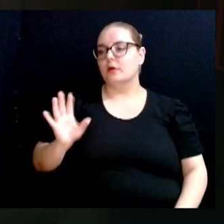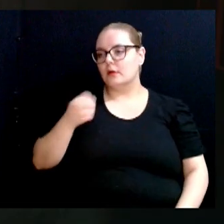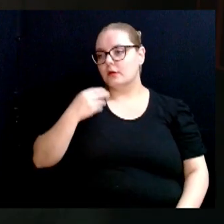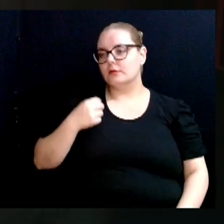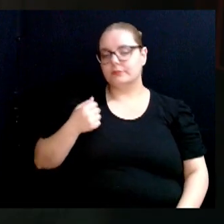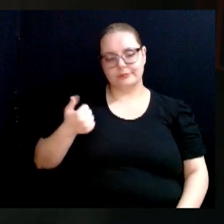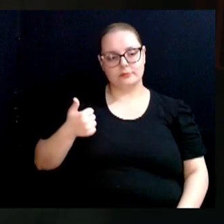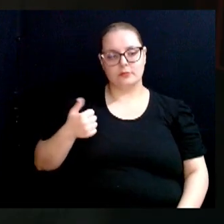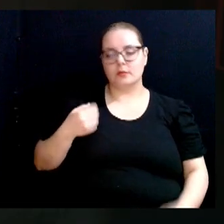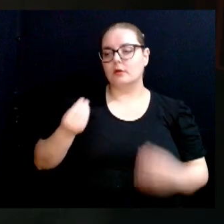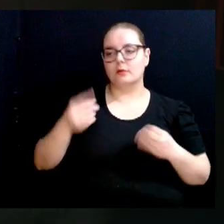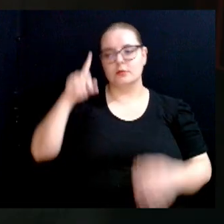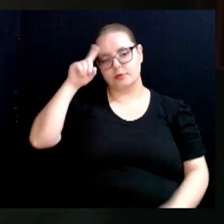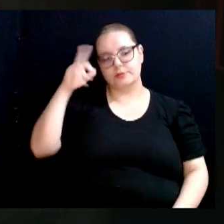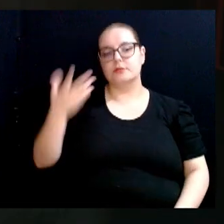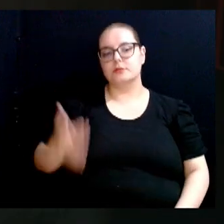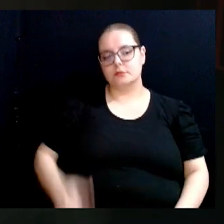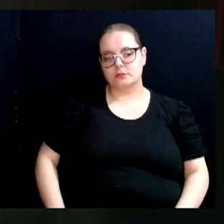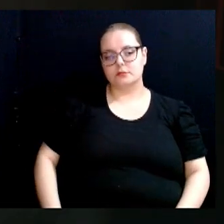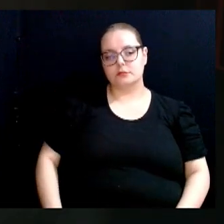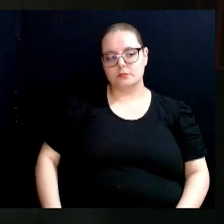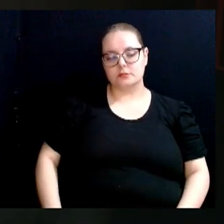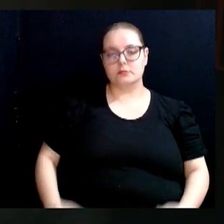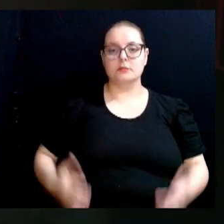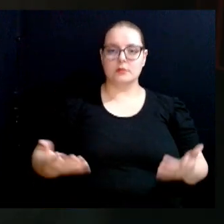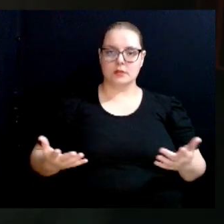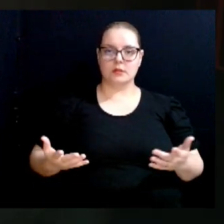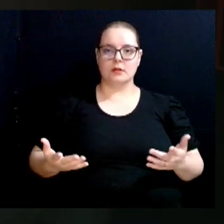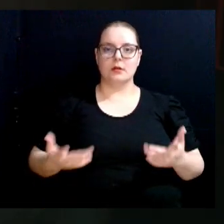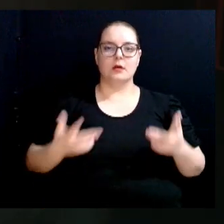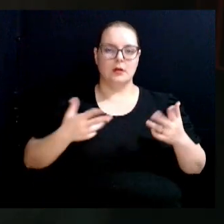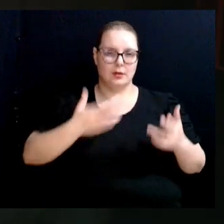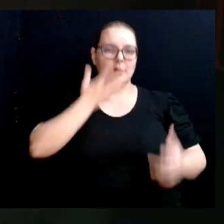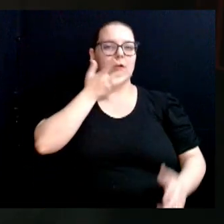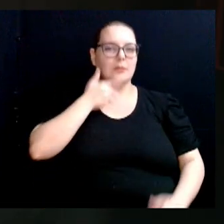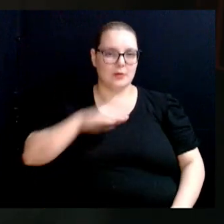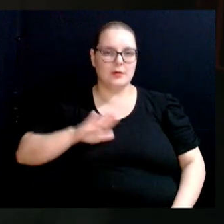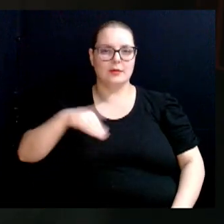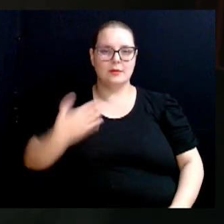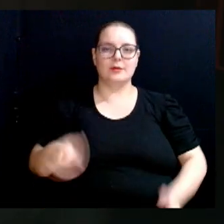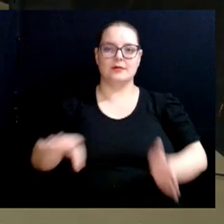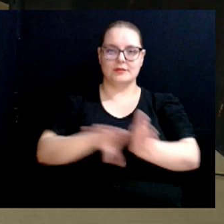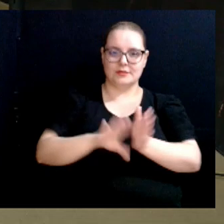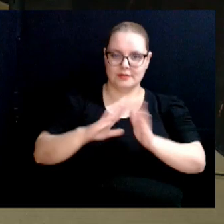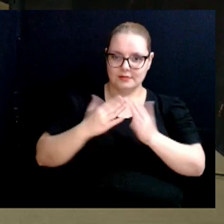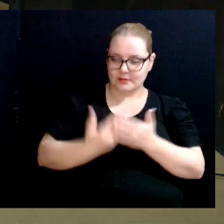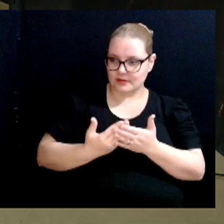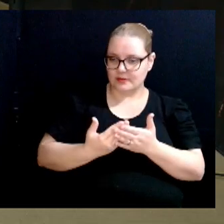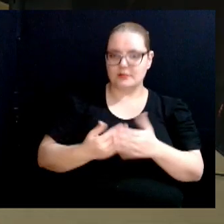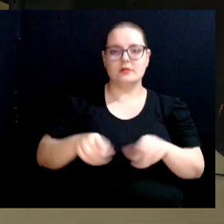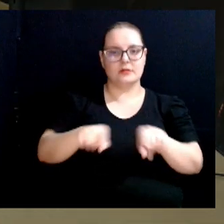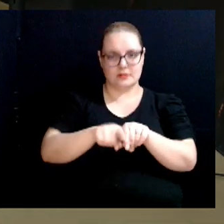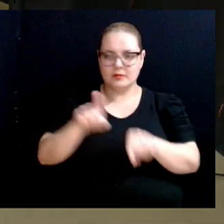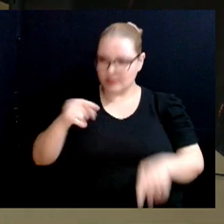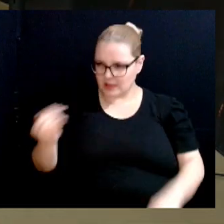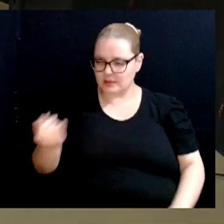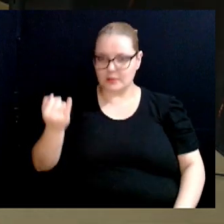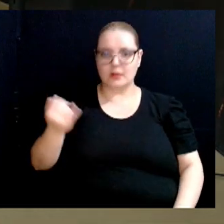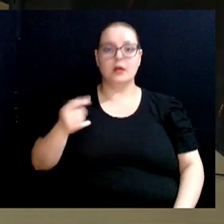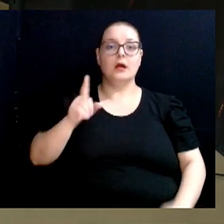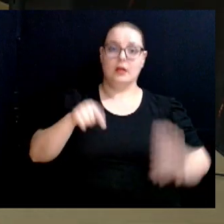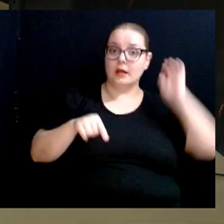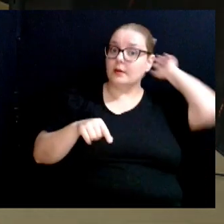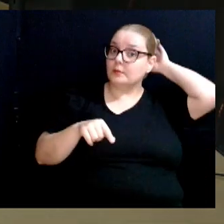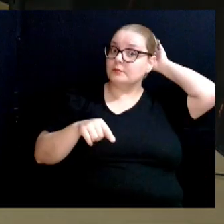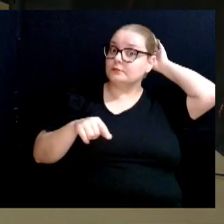como foi? Igual a gente faz com a criança quando chega da escola, isso também é importante. A comunicação, ela fica automática,